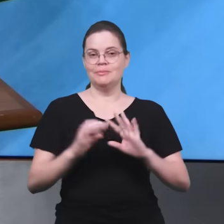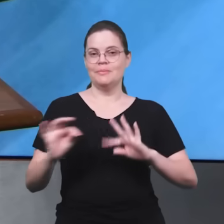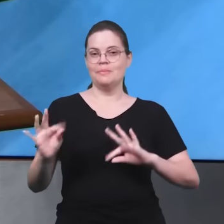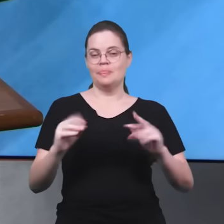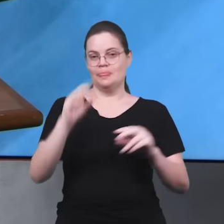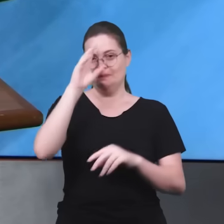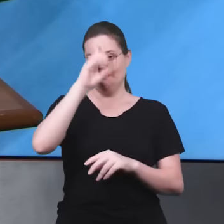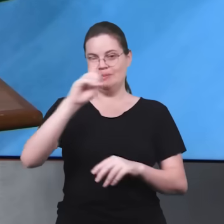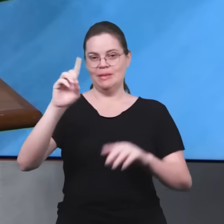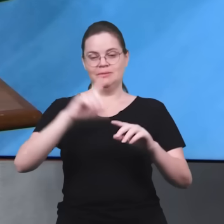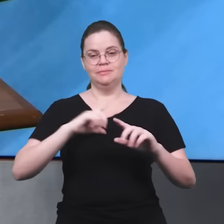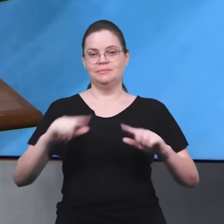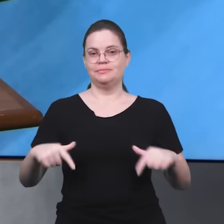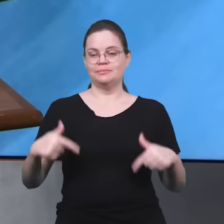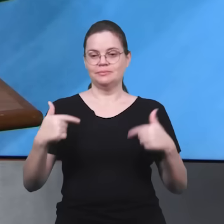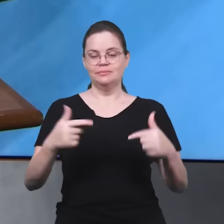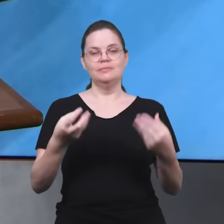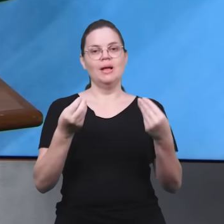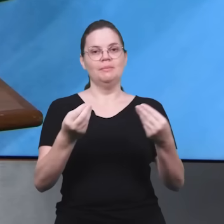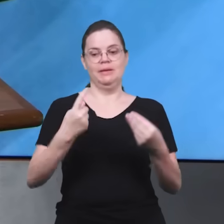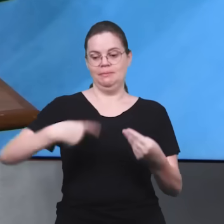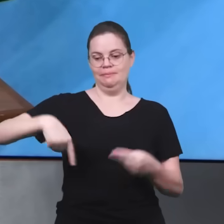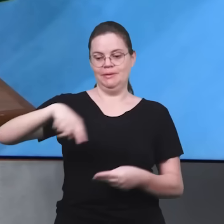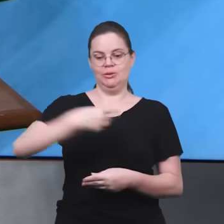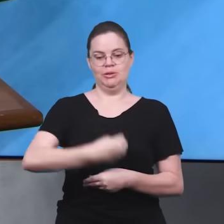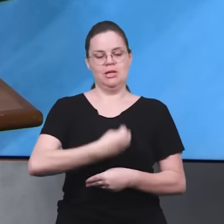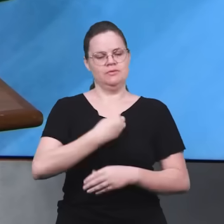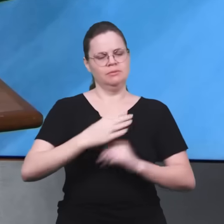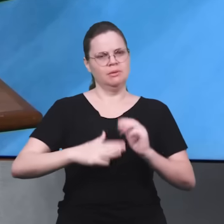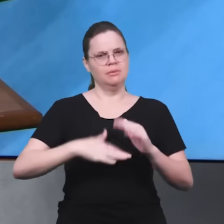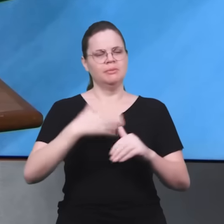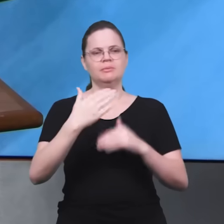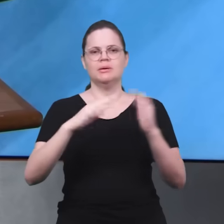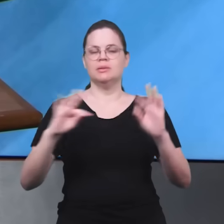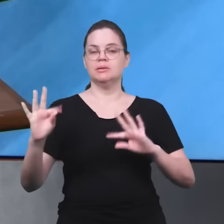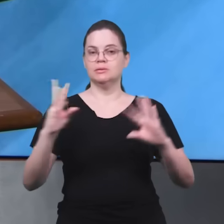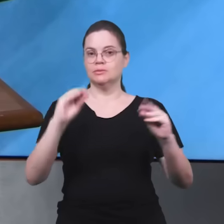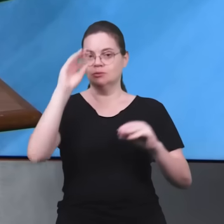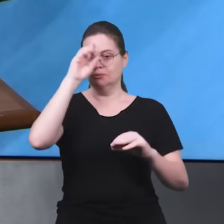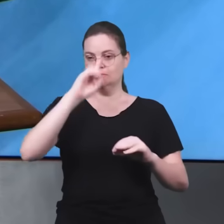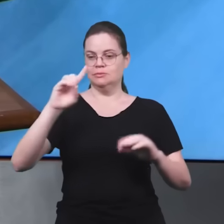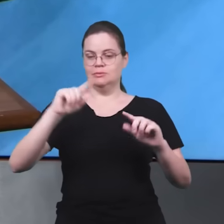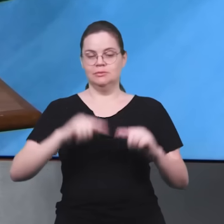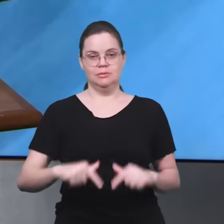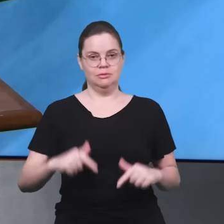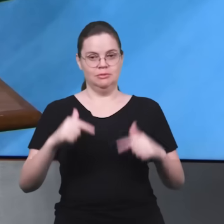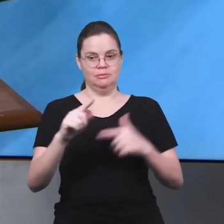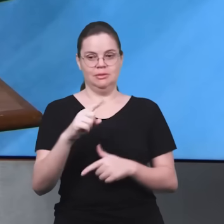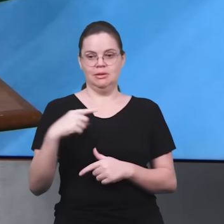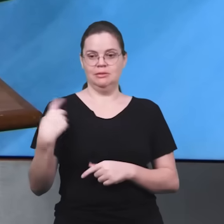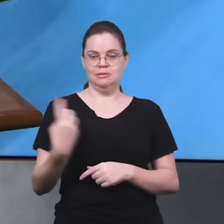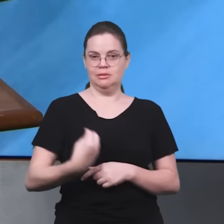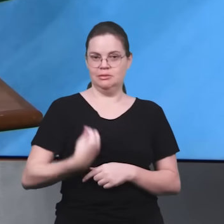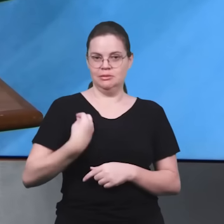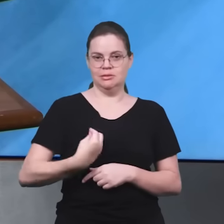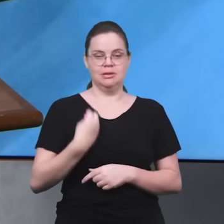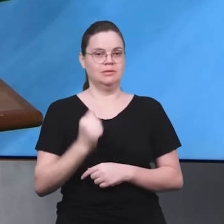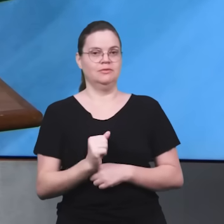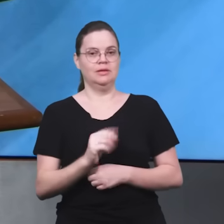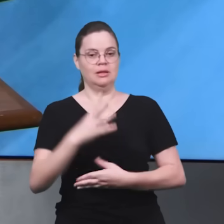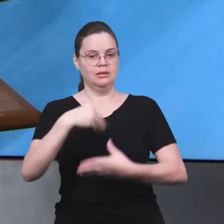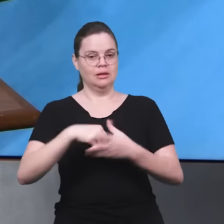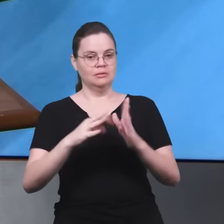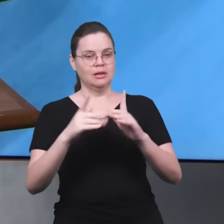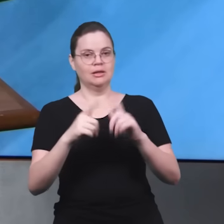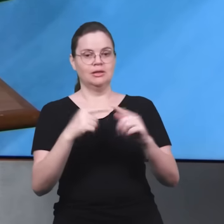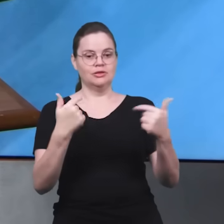a nossa edificação. Tudo aquilo que Deus tem operado ao longo do tempo, nos trabalhos, mesmo